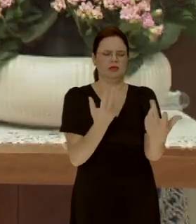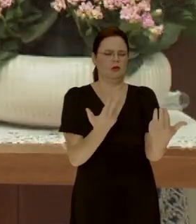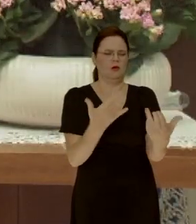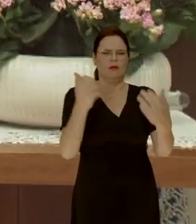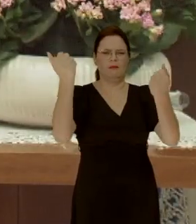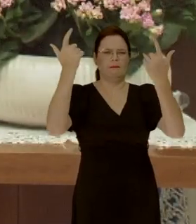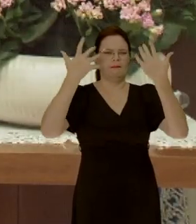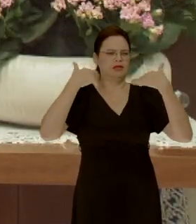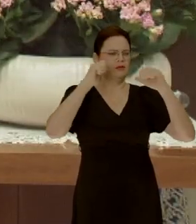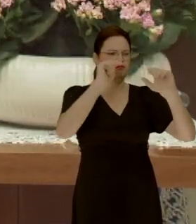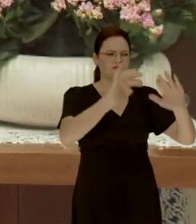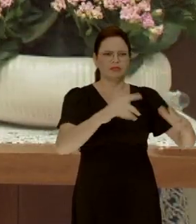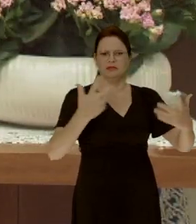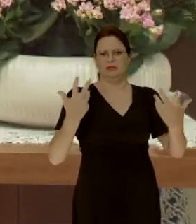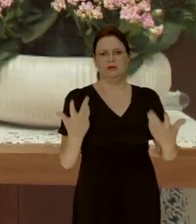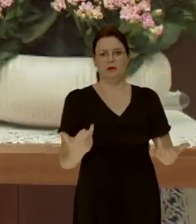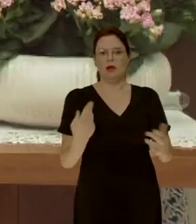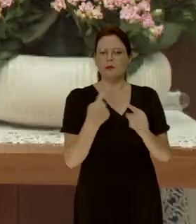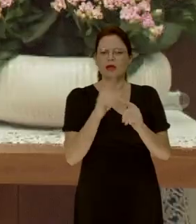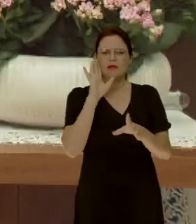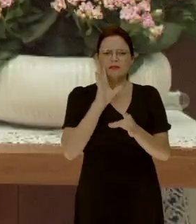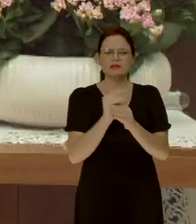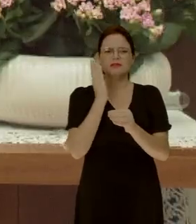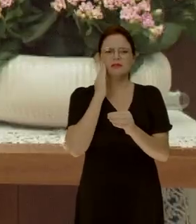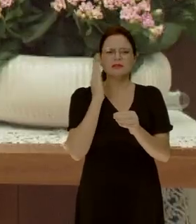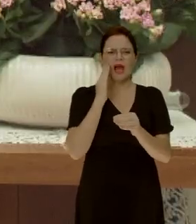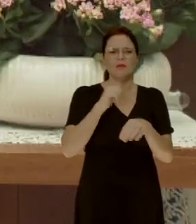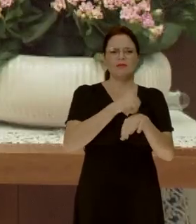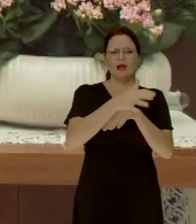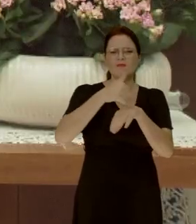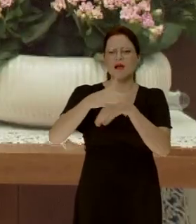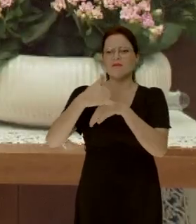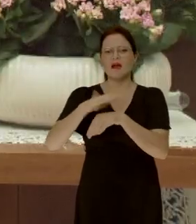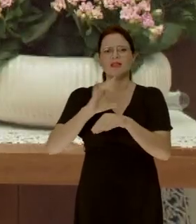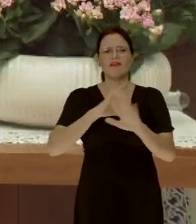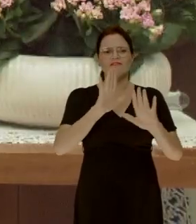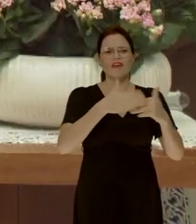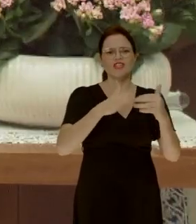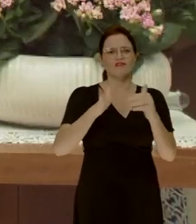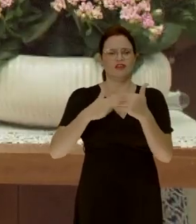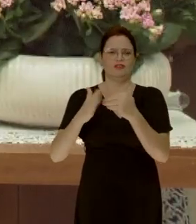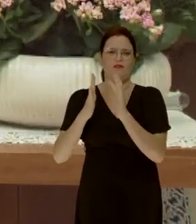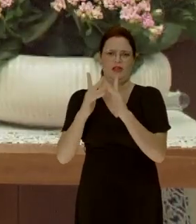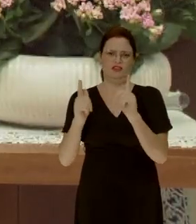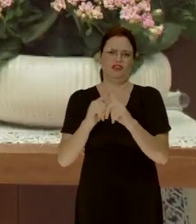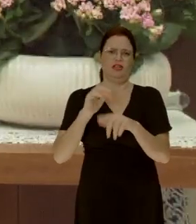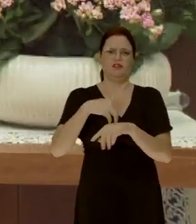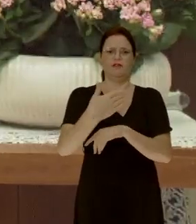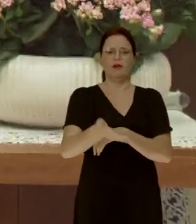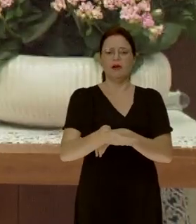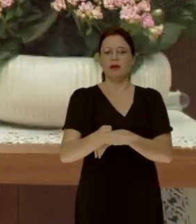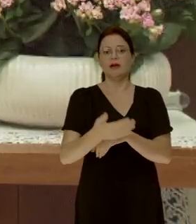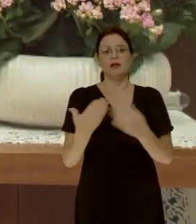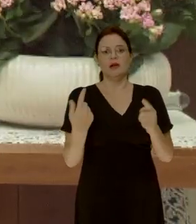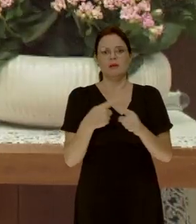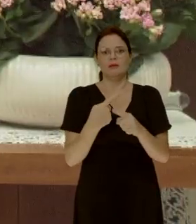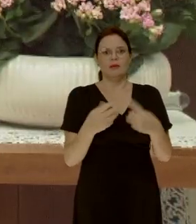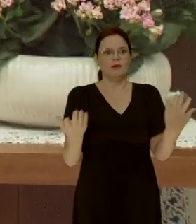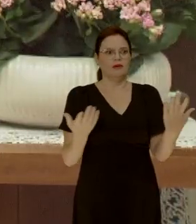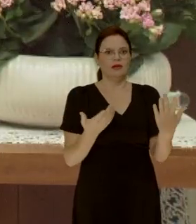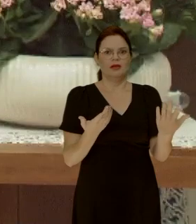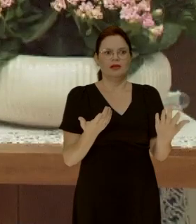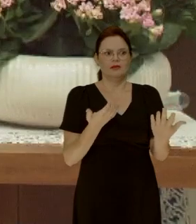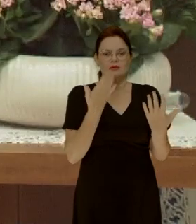Então, igrejas fechando a escola bíblica. O povo está deixando de vir aos